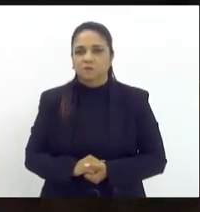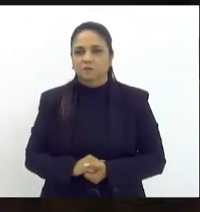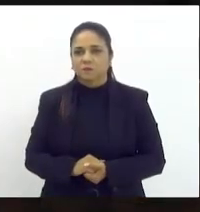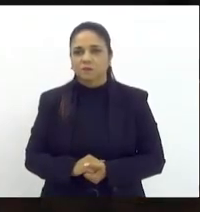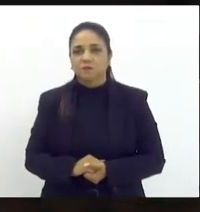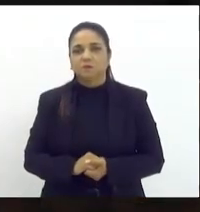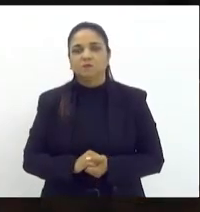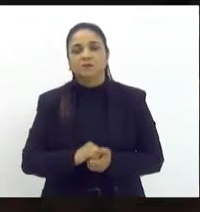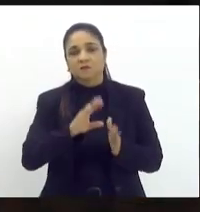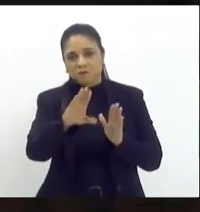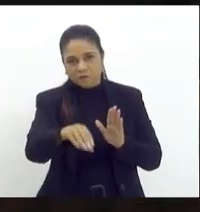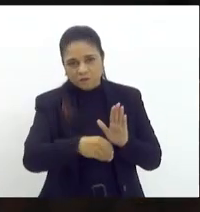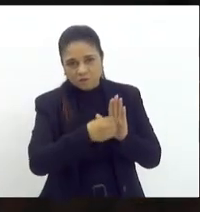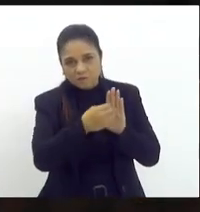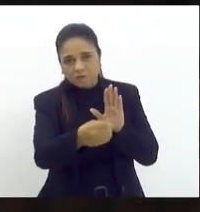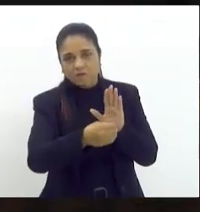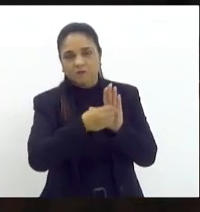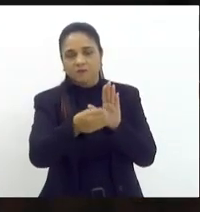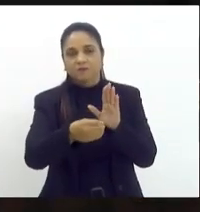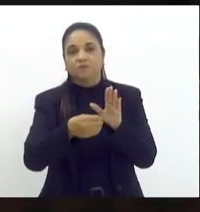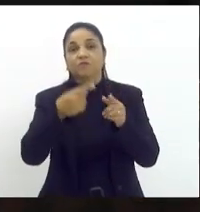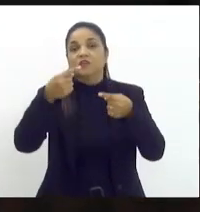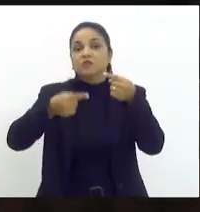com os pareceres emitidos